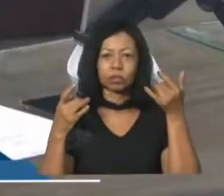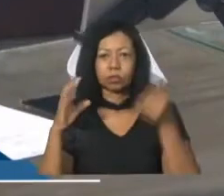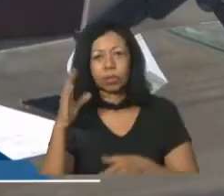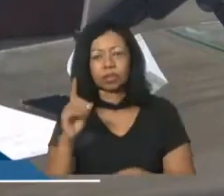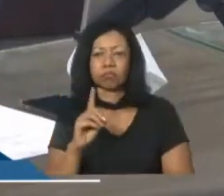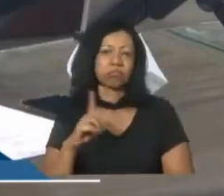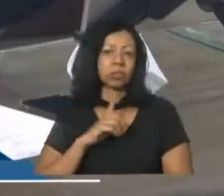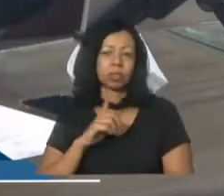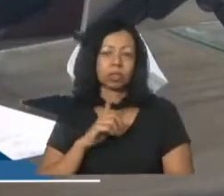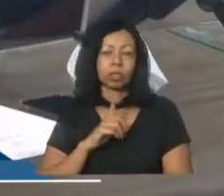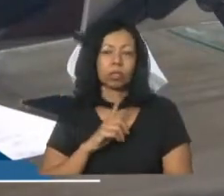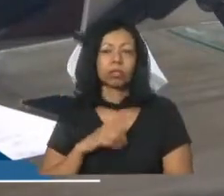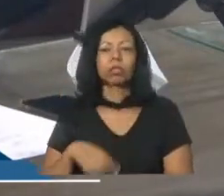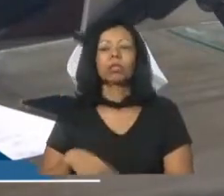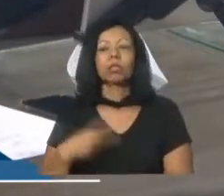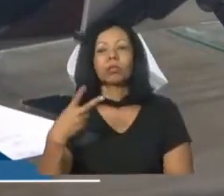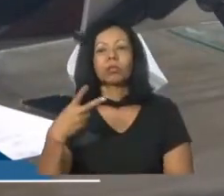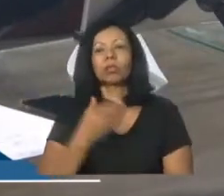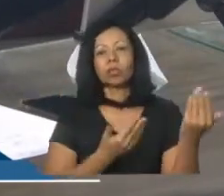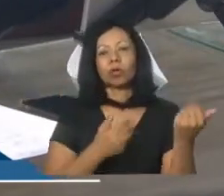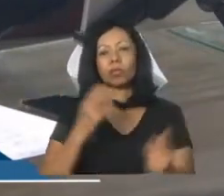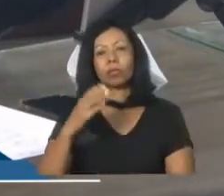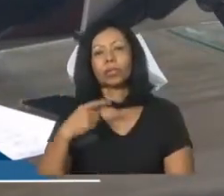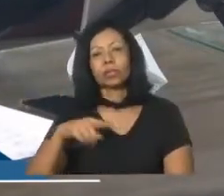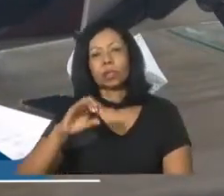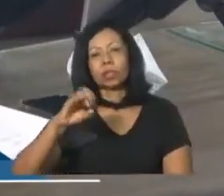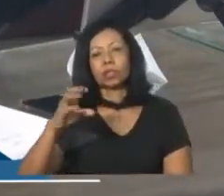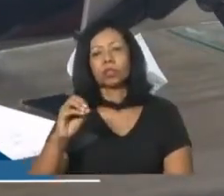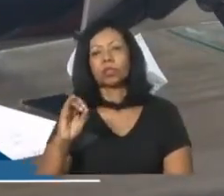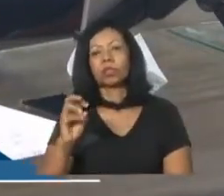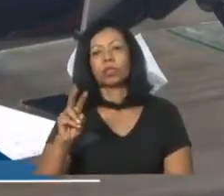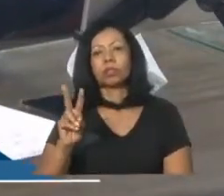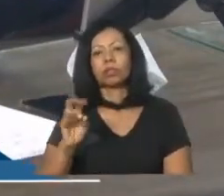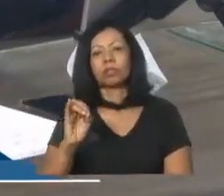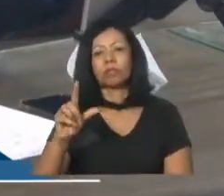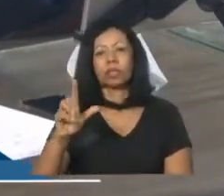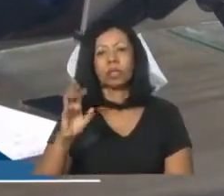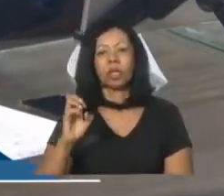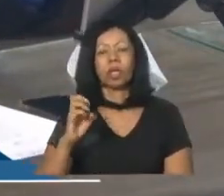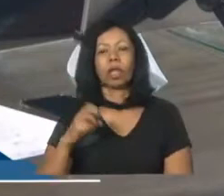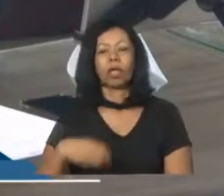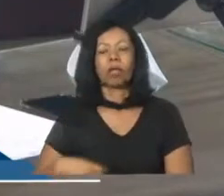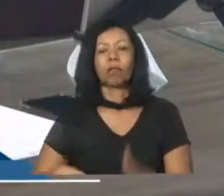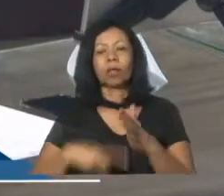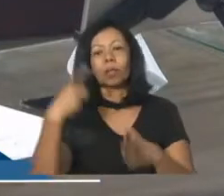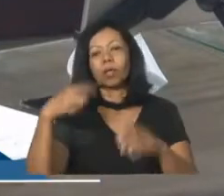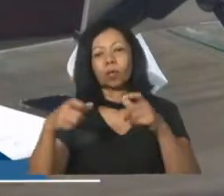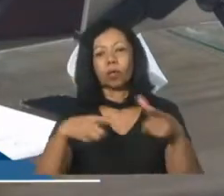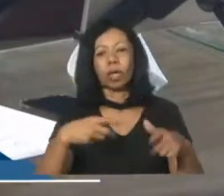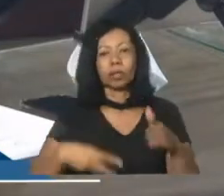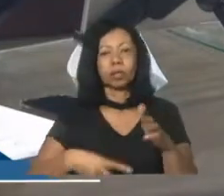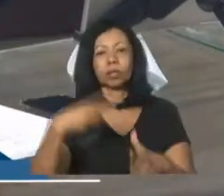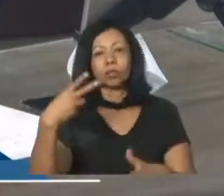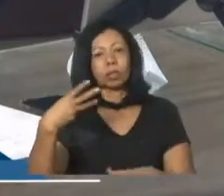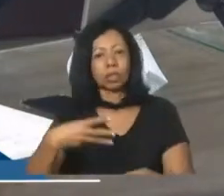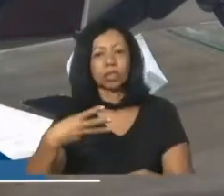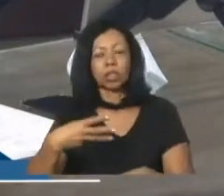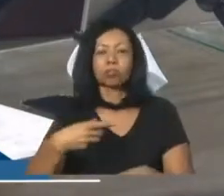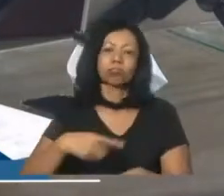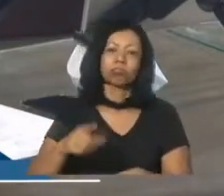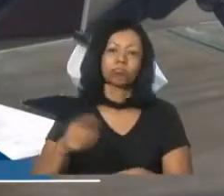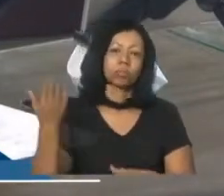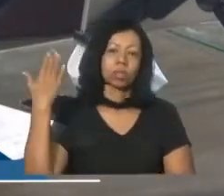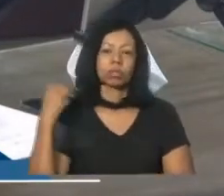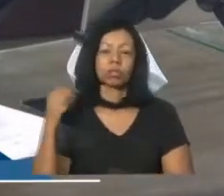em Joinville, dois jovens cubatenses sendo primeiro e segundo lugar, primeiro e terceiro, uma coisa assim. Lá atrás, com a